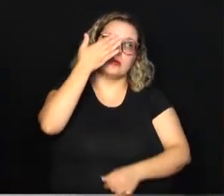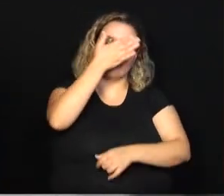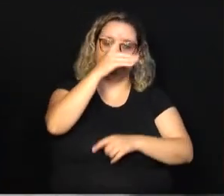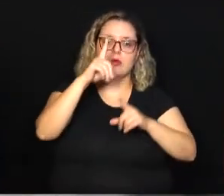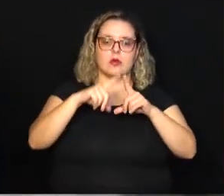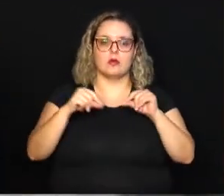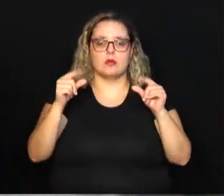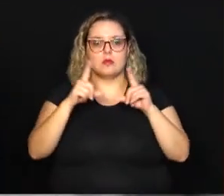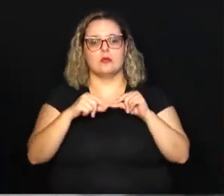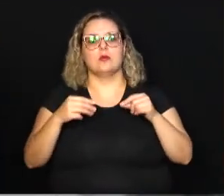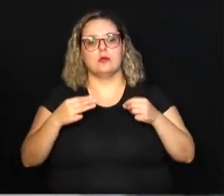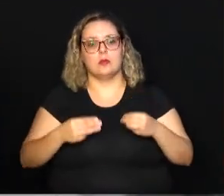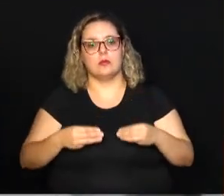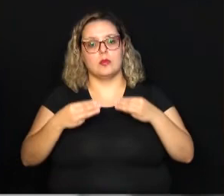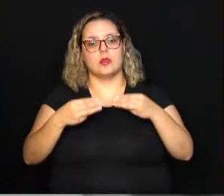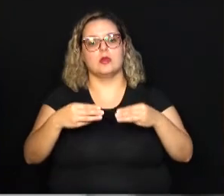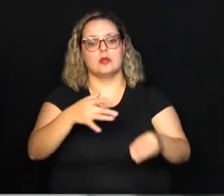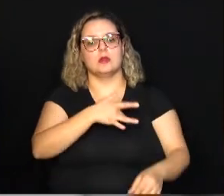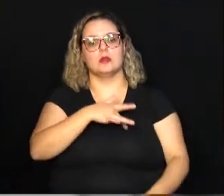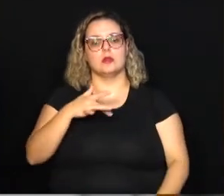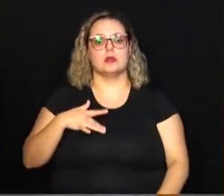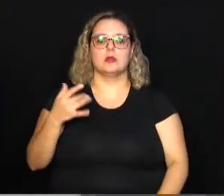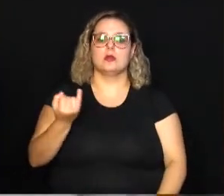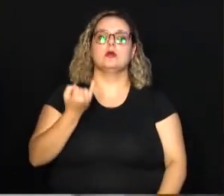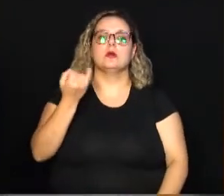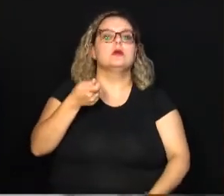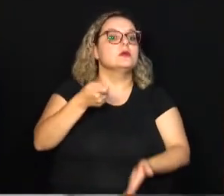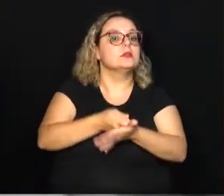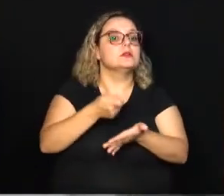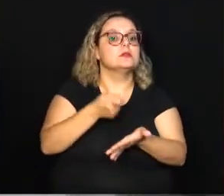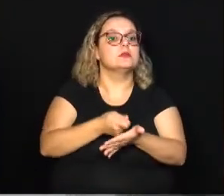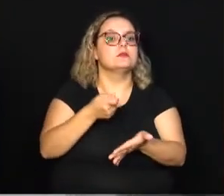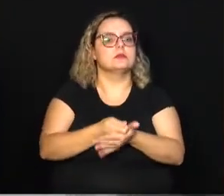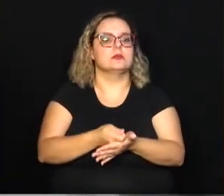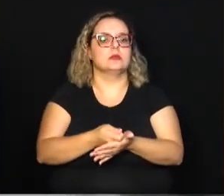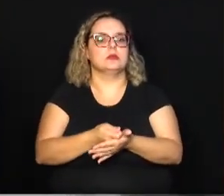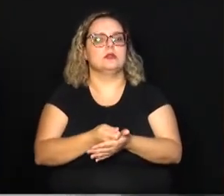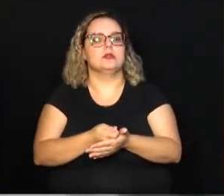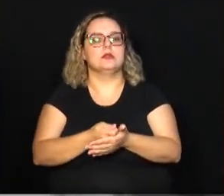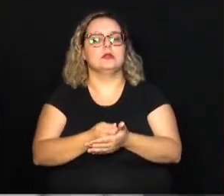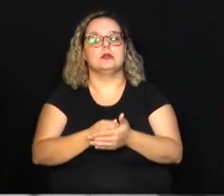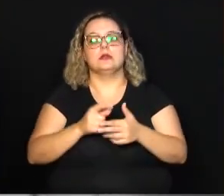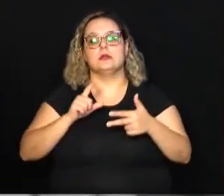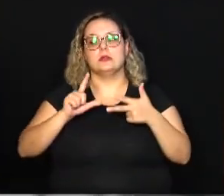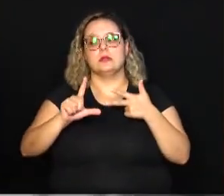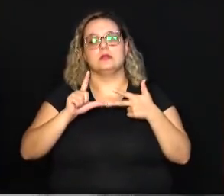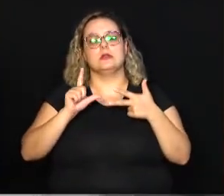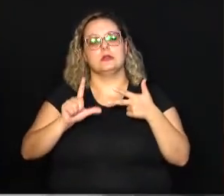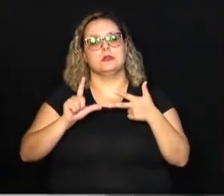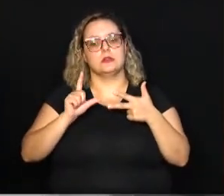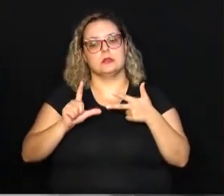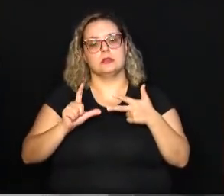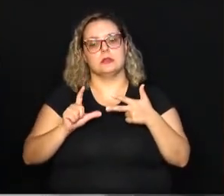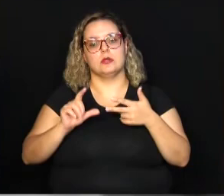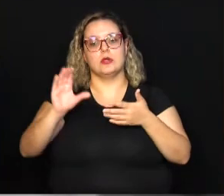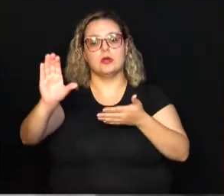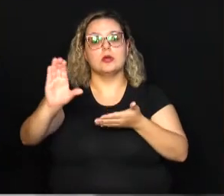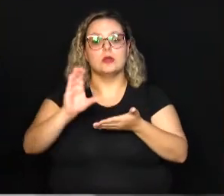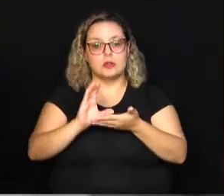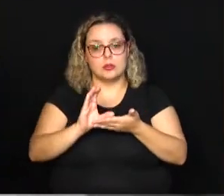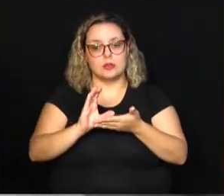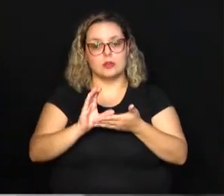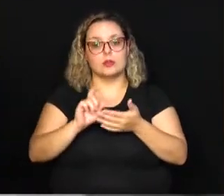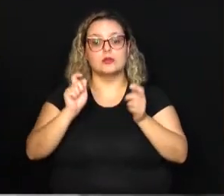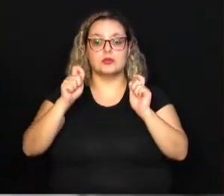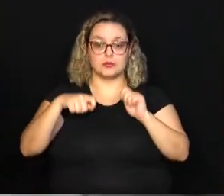o Ministério da Saúde, que também é importante essa pressão, né, da Casa Legislativa, no sentido de que envie recursos suficientes e